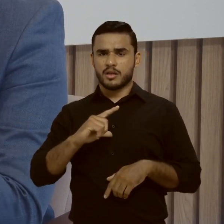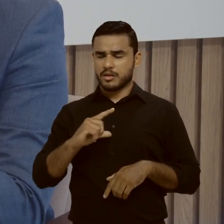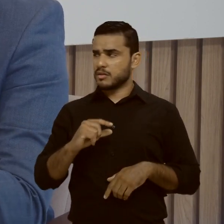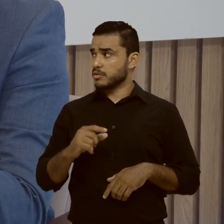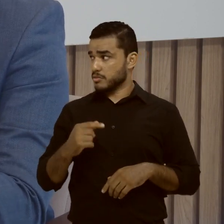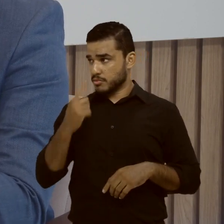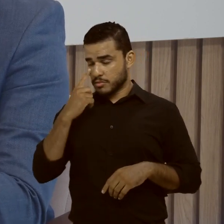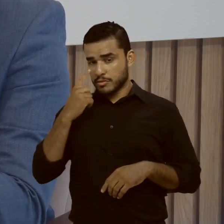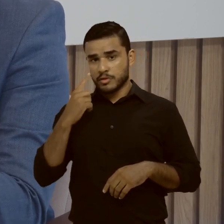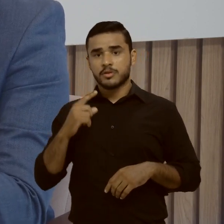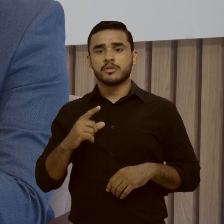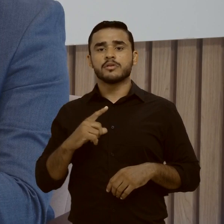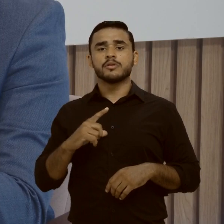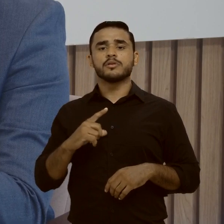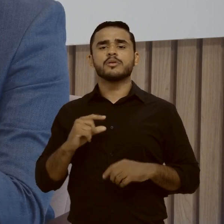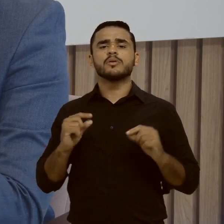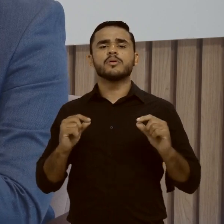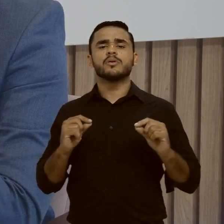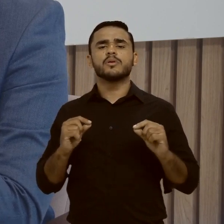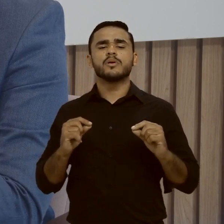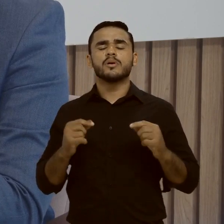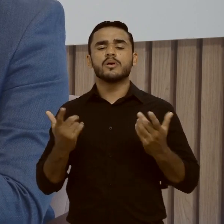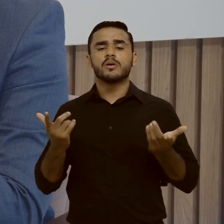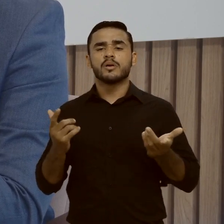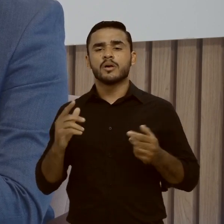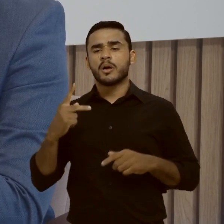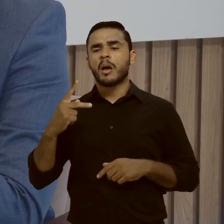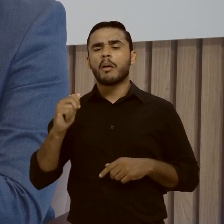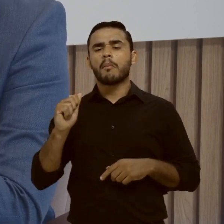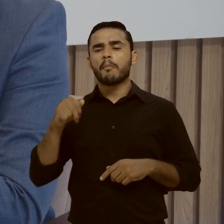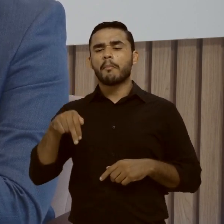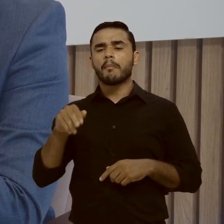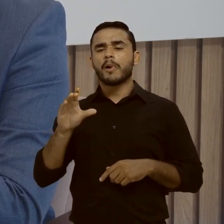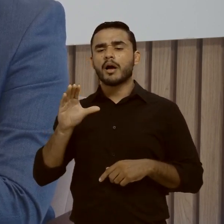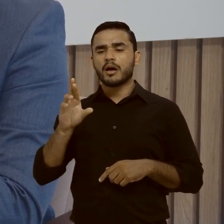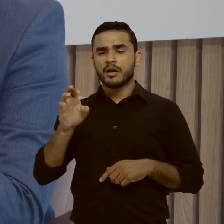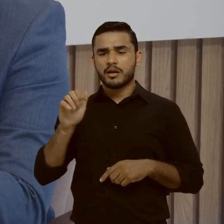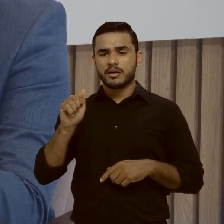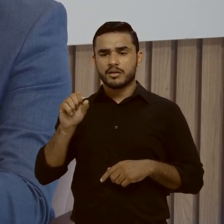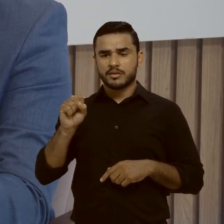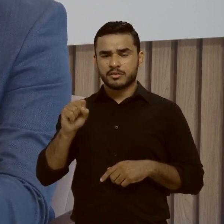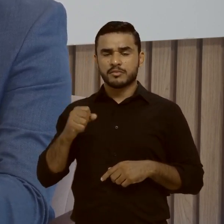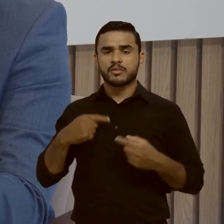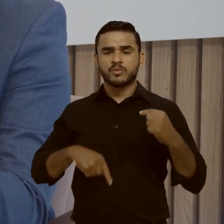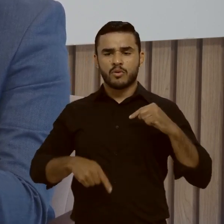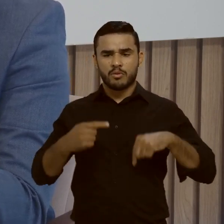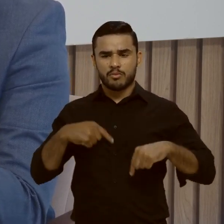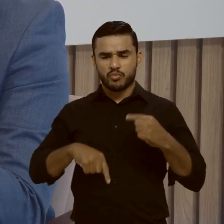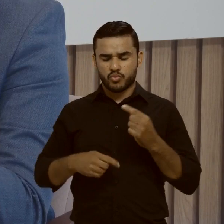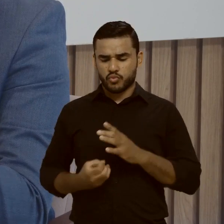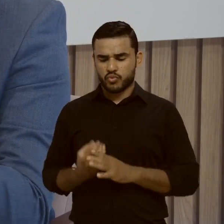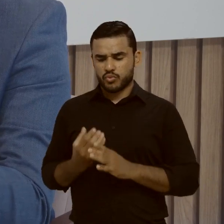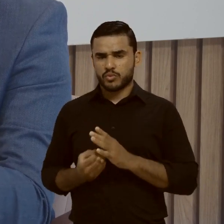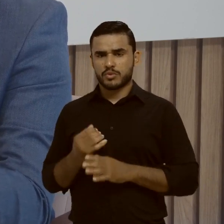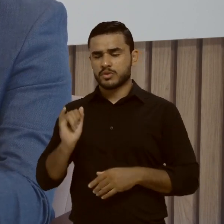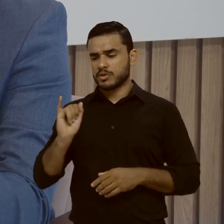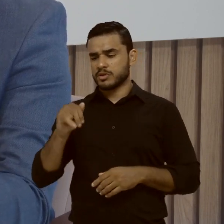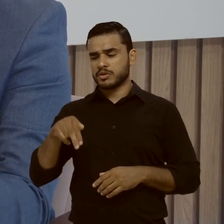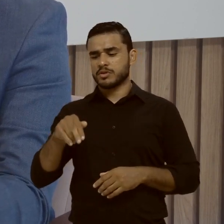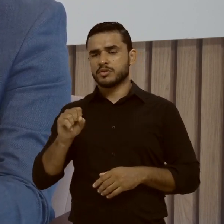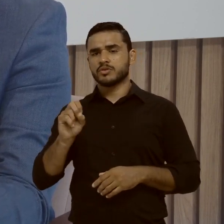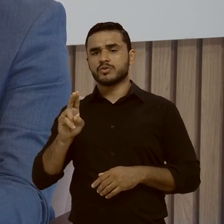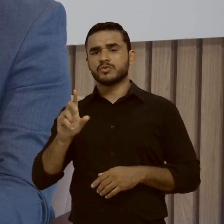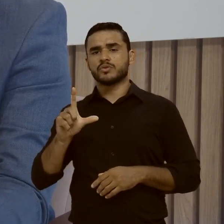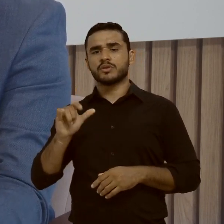tá? E a função dele é basicamente duas. Ele tem função de secreção hormonal, insulina, glucagon, e função